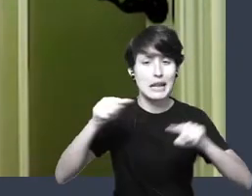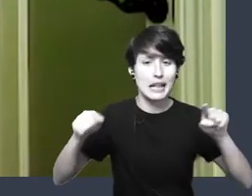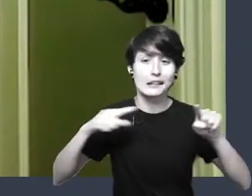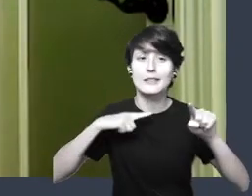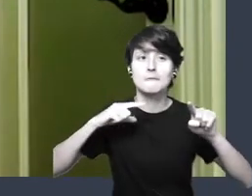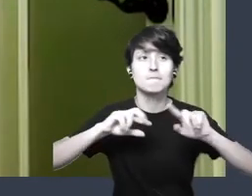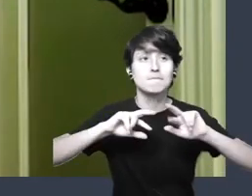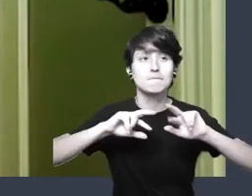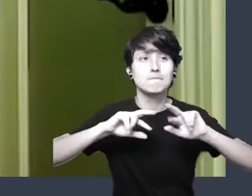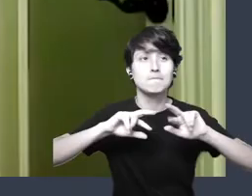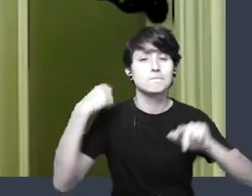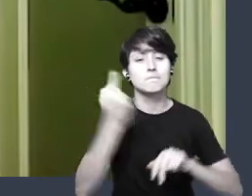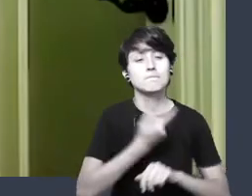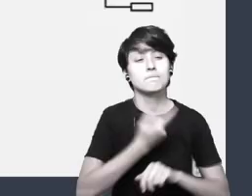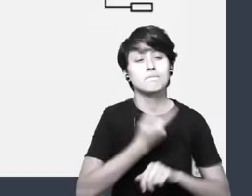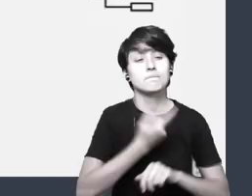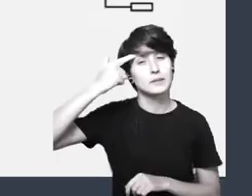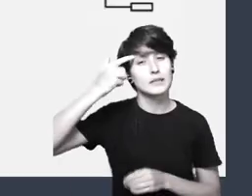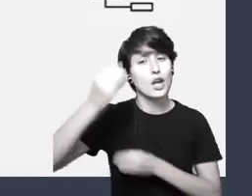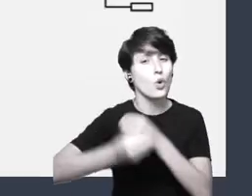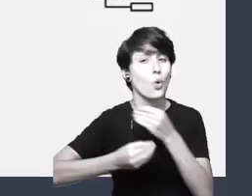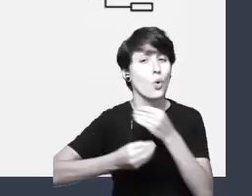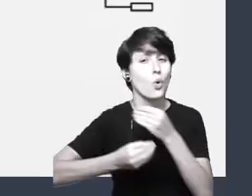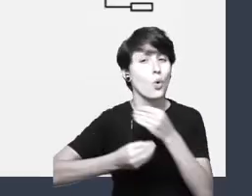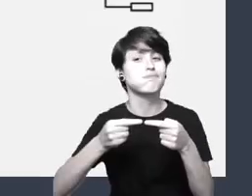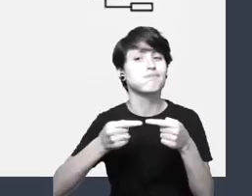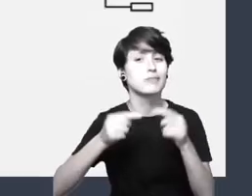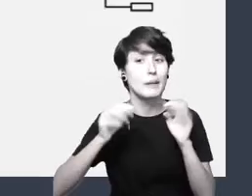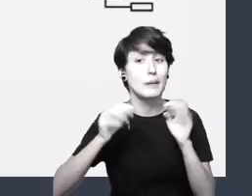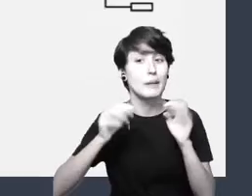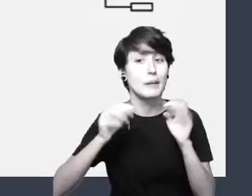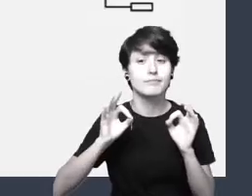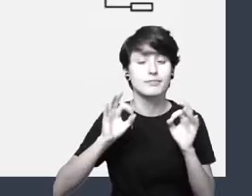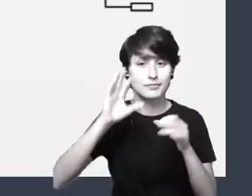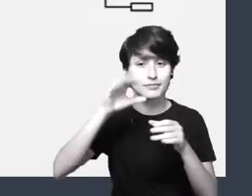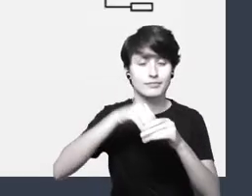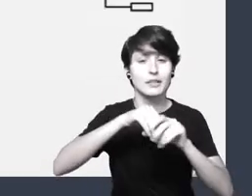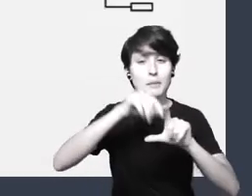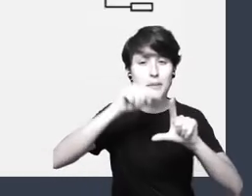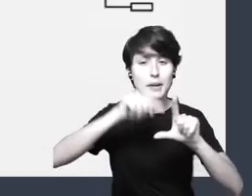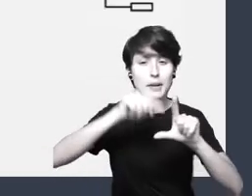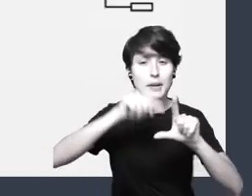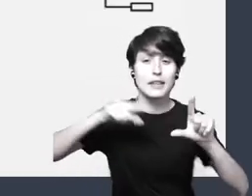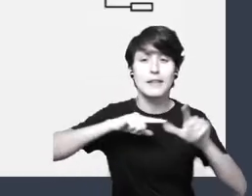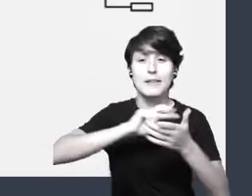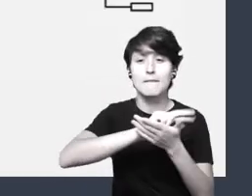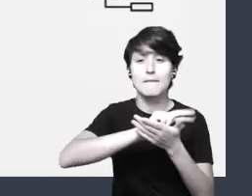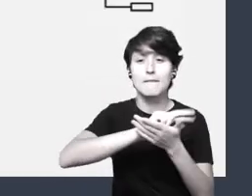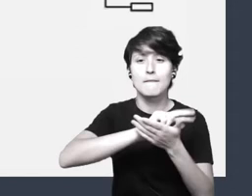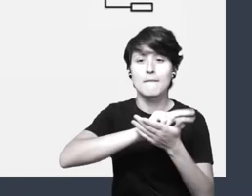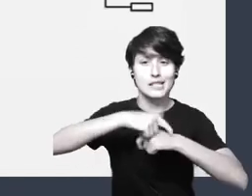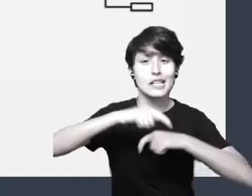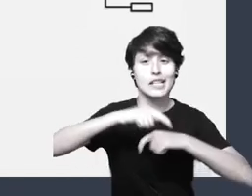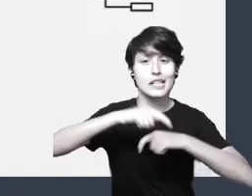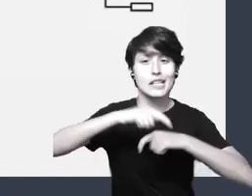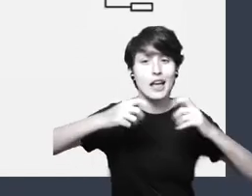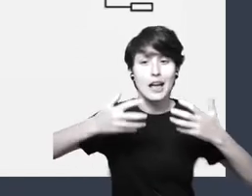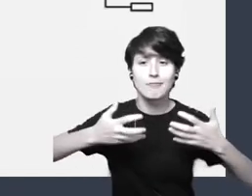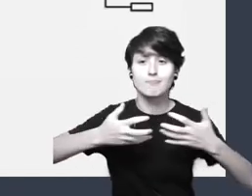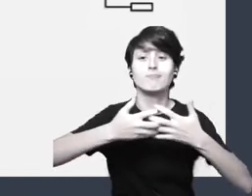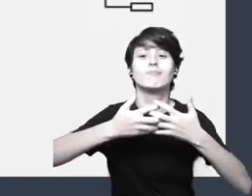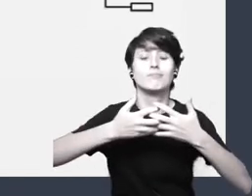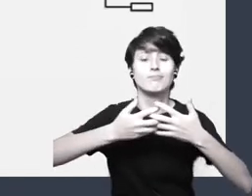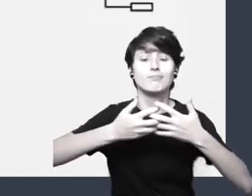a gente pode checar por esses vieses. Então, nesse diagrama eu mostro para você os vários momentos onde a gente pode checar por esses vieses e onde a gente